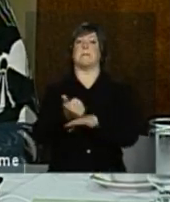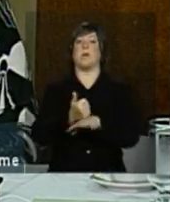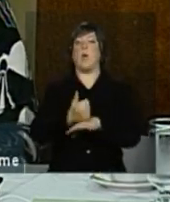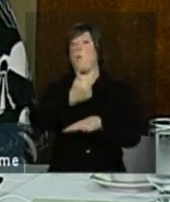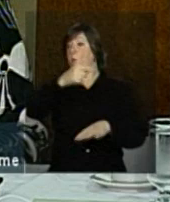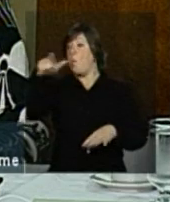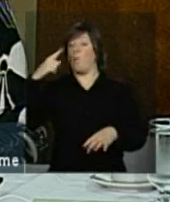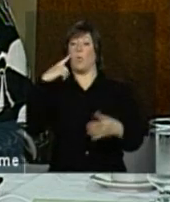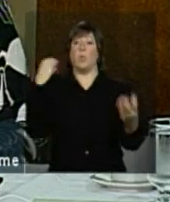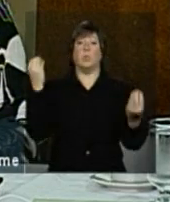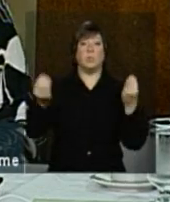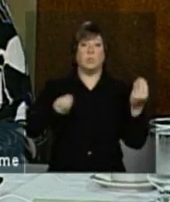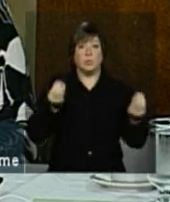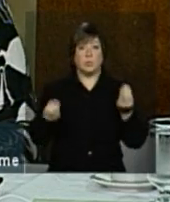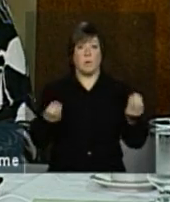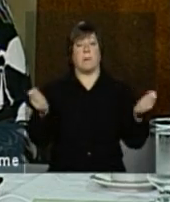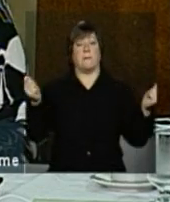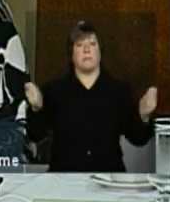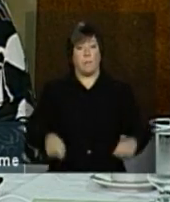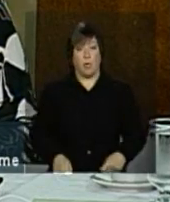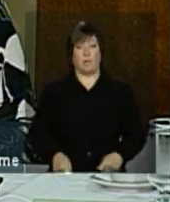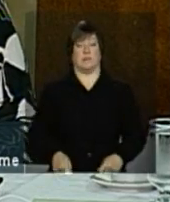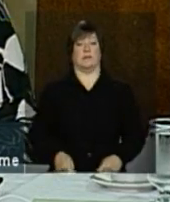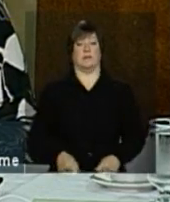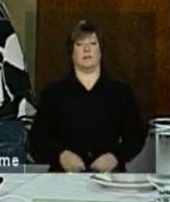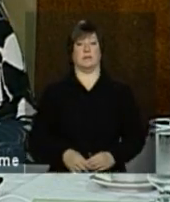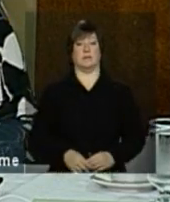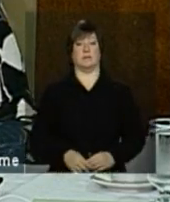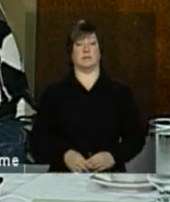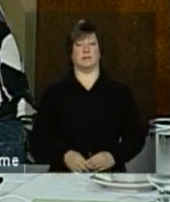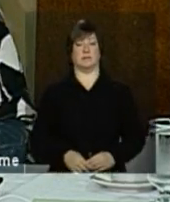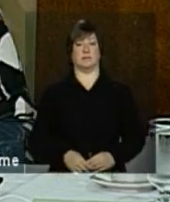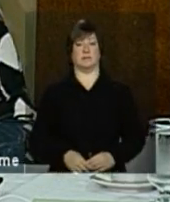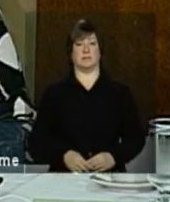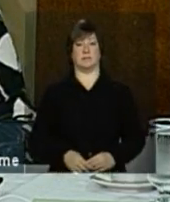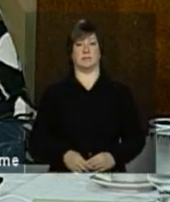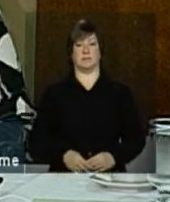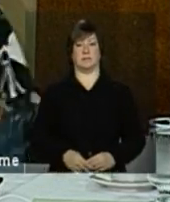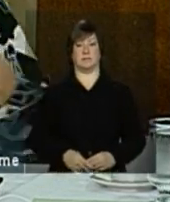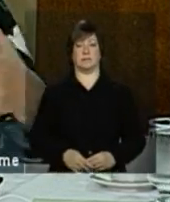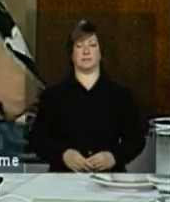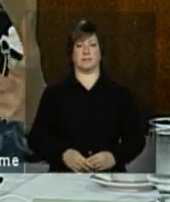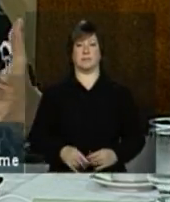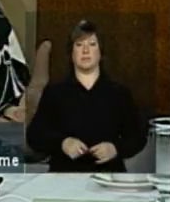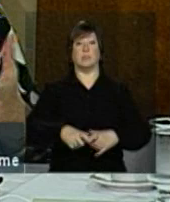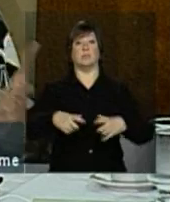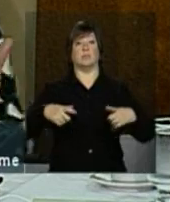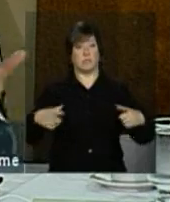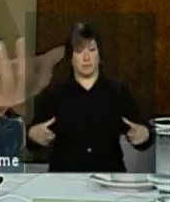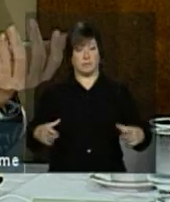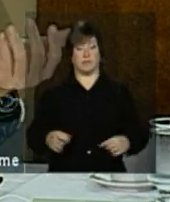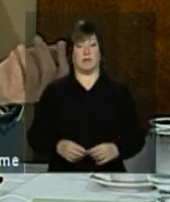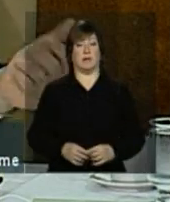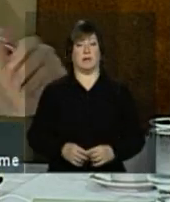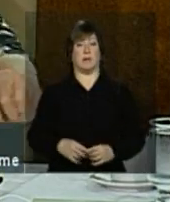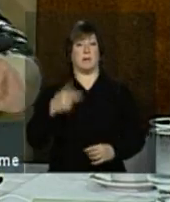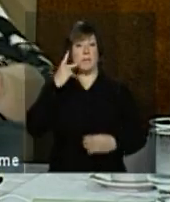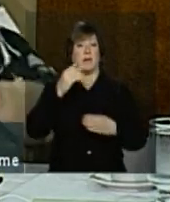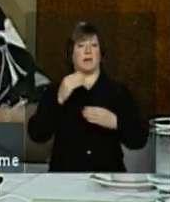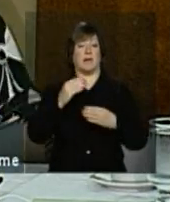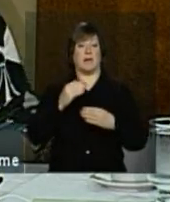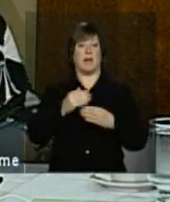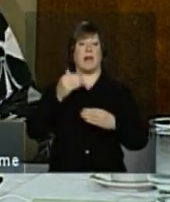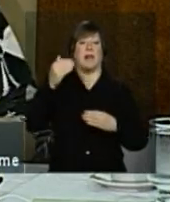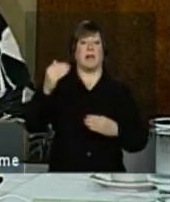mecanismos que que podem ser eh eh eh ampliados né Para Além da da